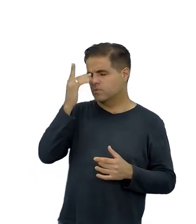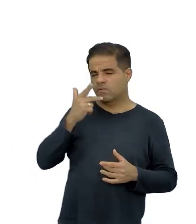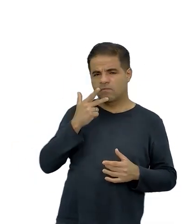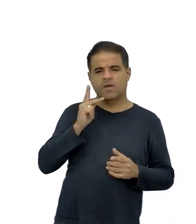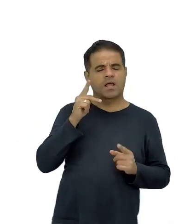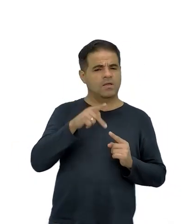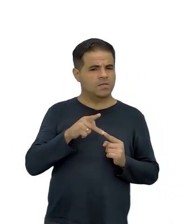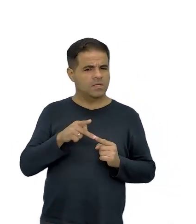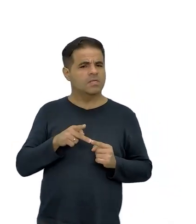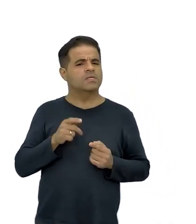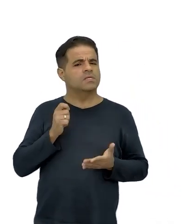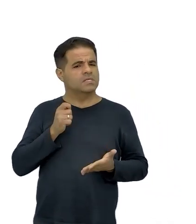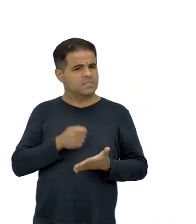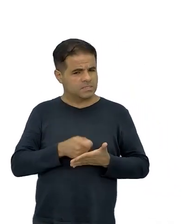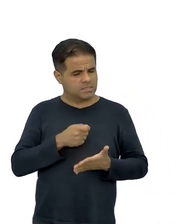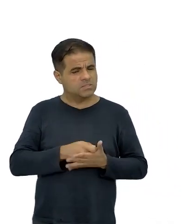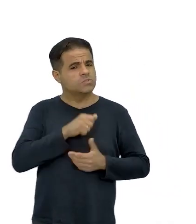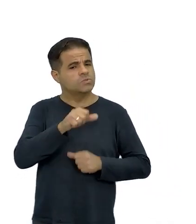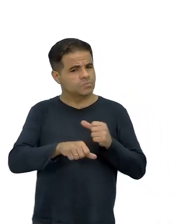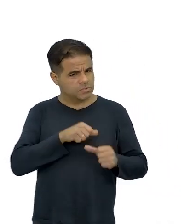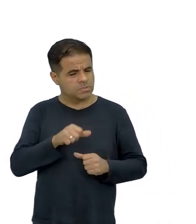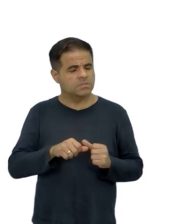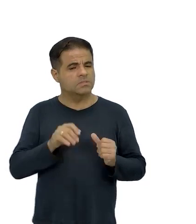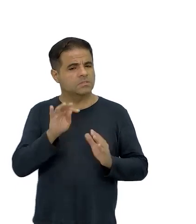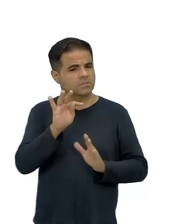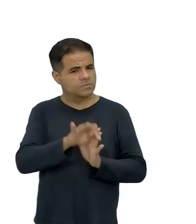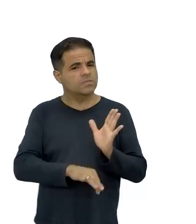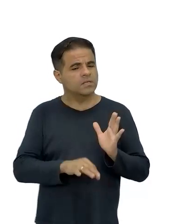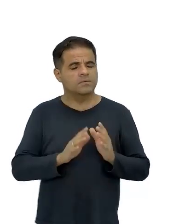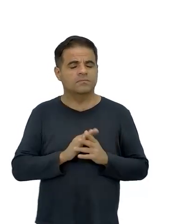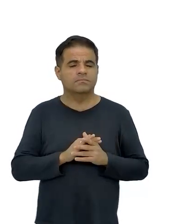E isso exige mudanças no texto.